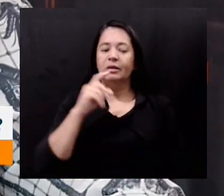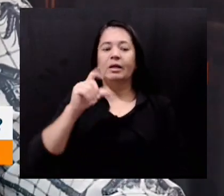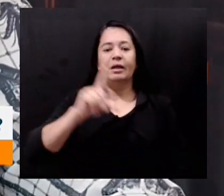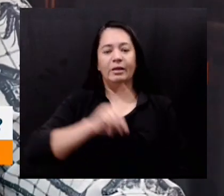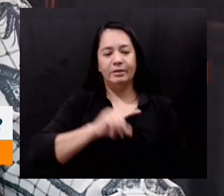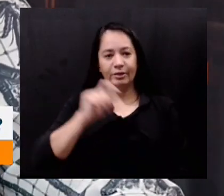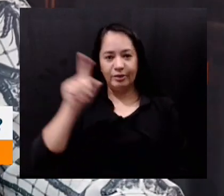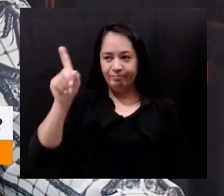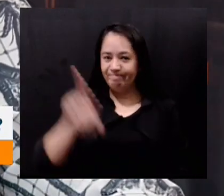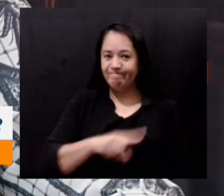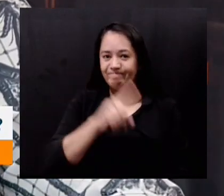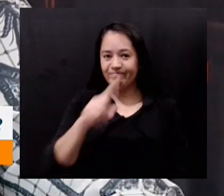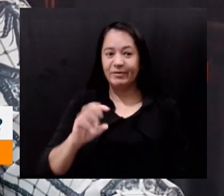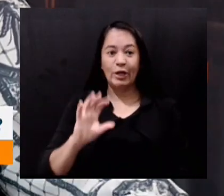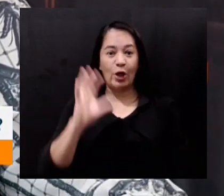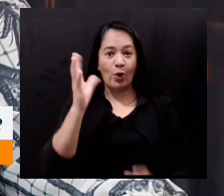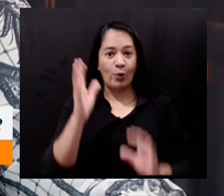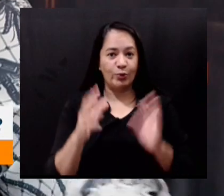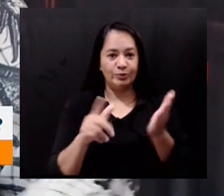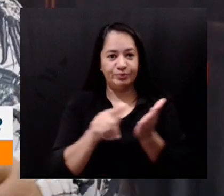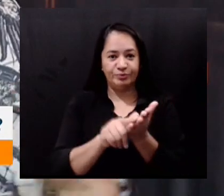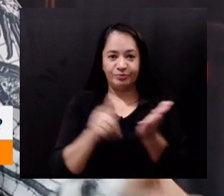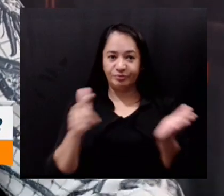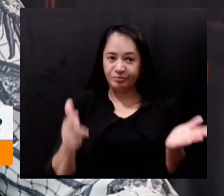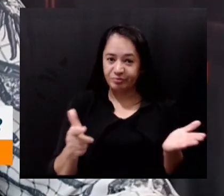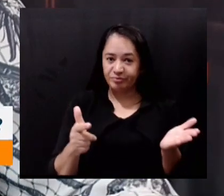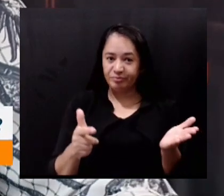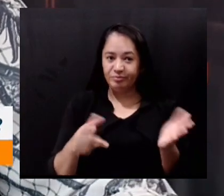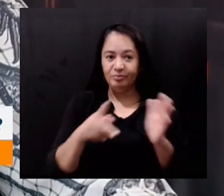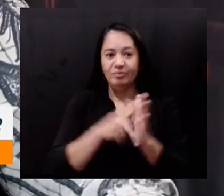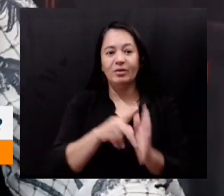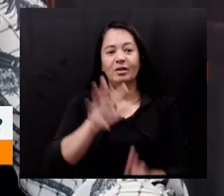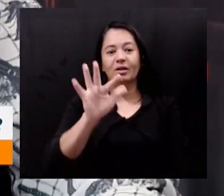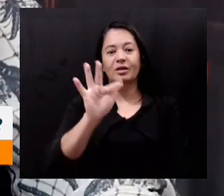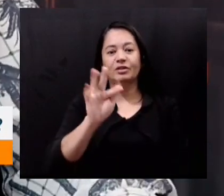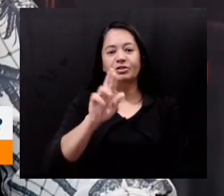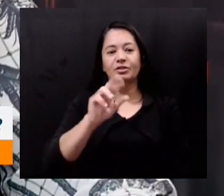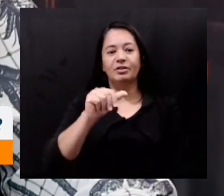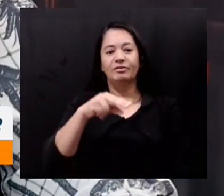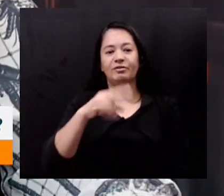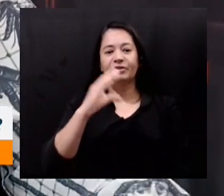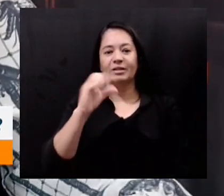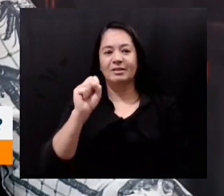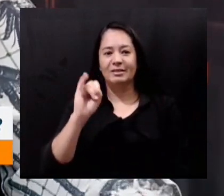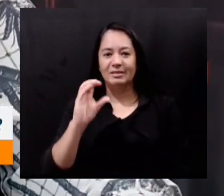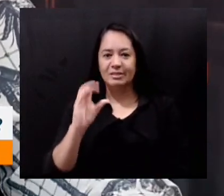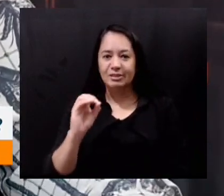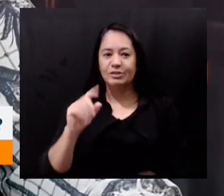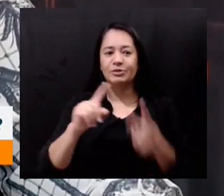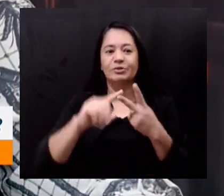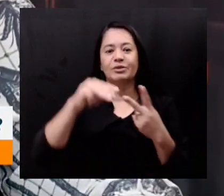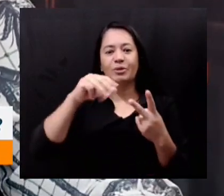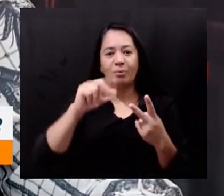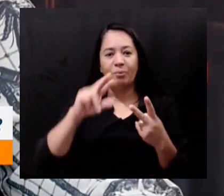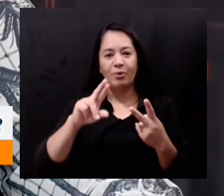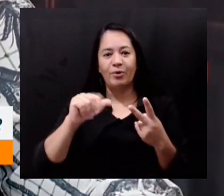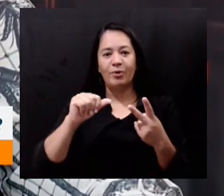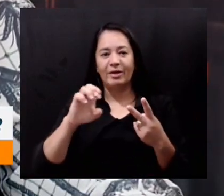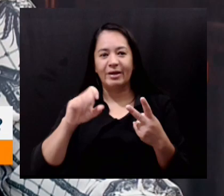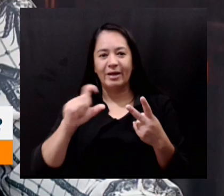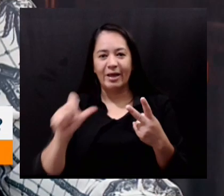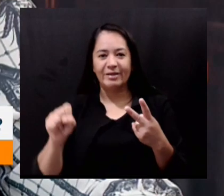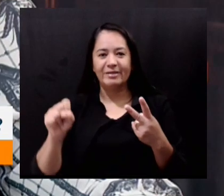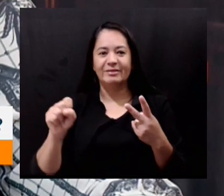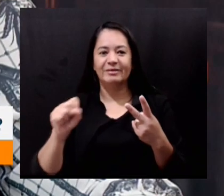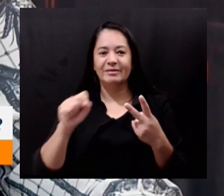de Francisco Glicério com Moraes Salles, que eles faziam as lacrações, né, através aí de jornais da